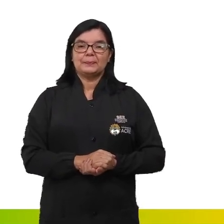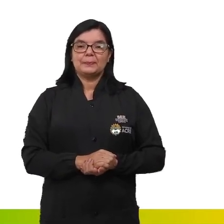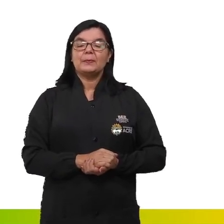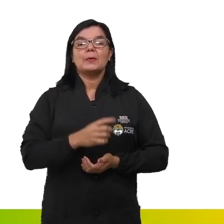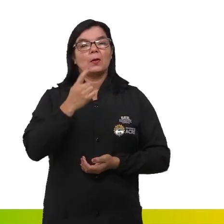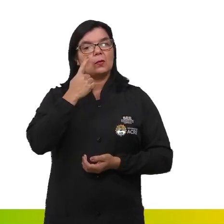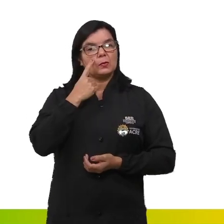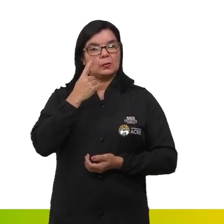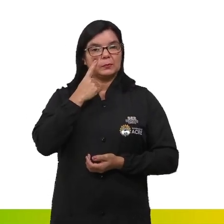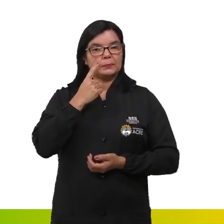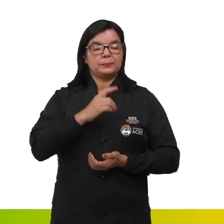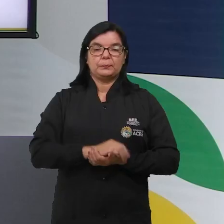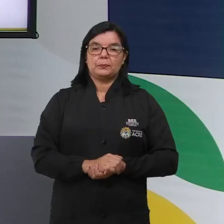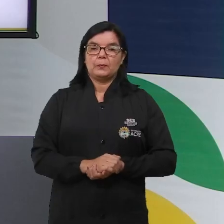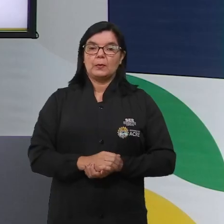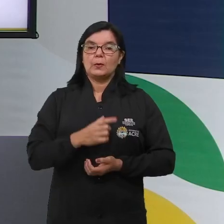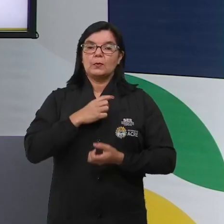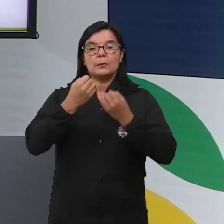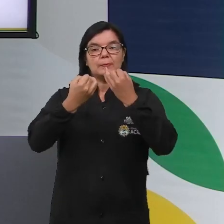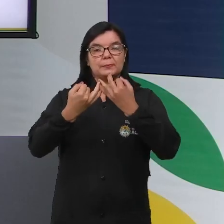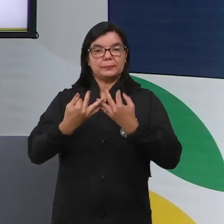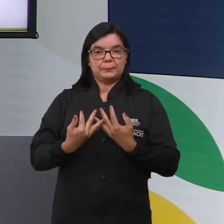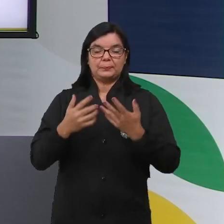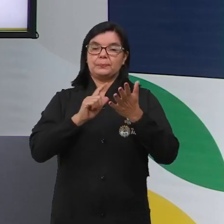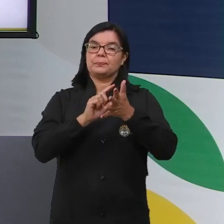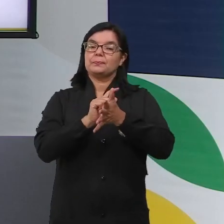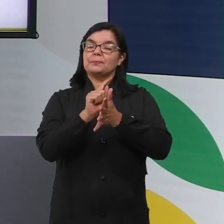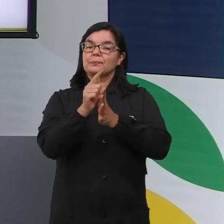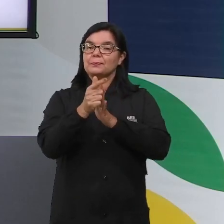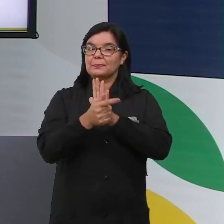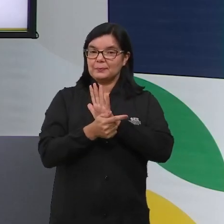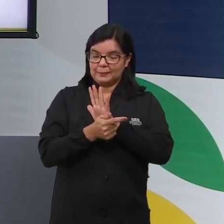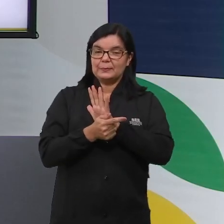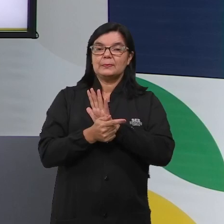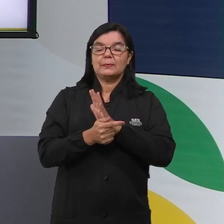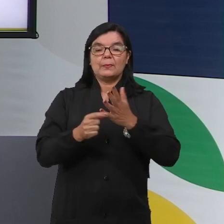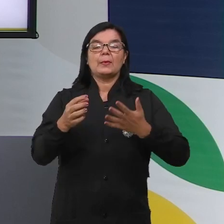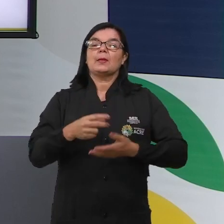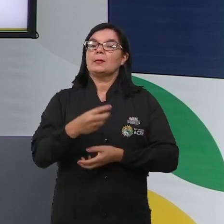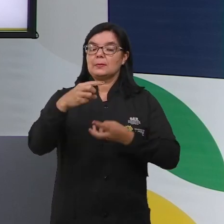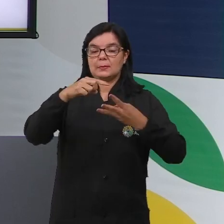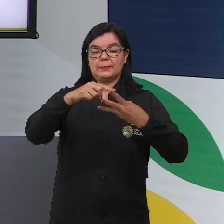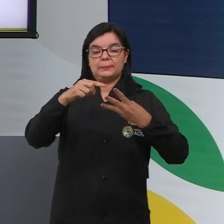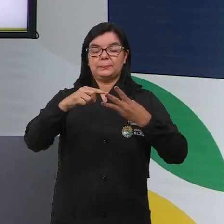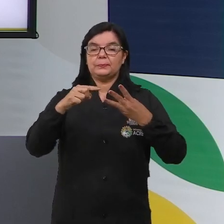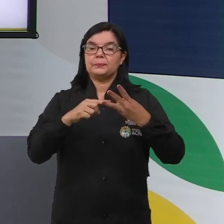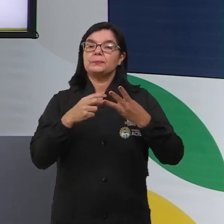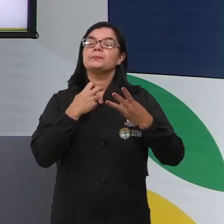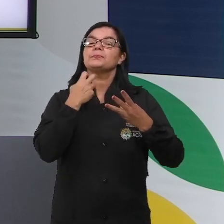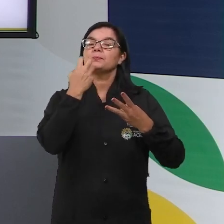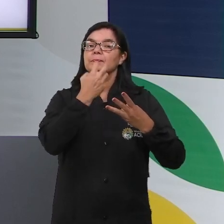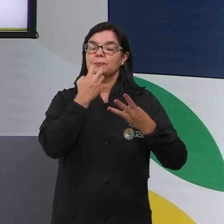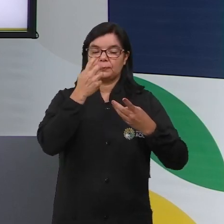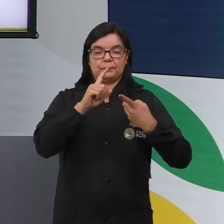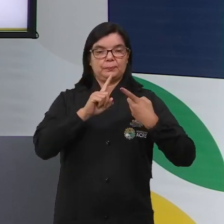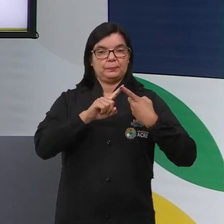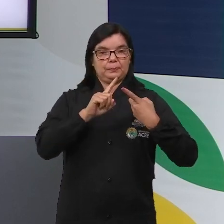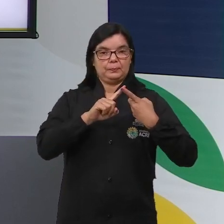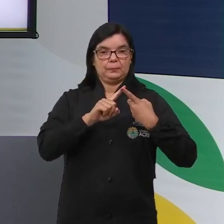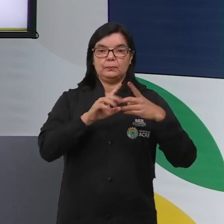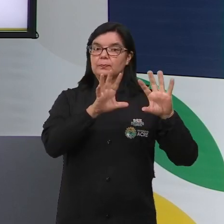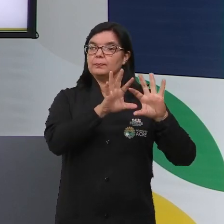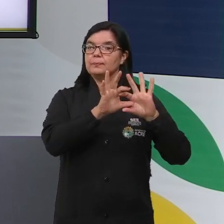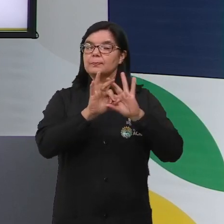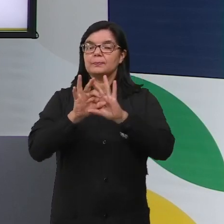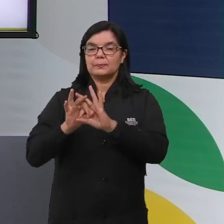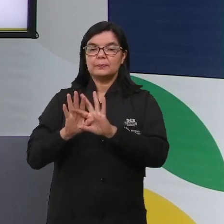Então, observa só, quando nós falamos de gêneros orais, pessoal, essas três coisas devem ser observadas. O primeiro é o contexto.